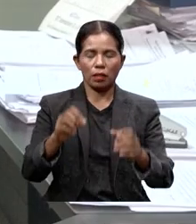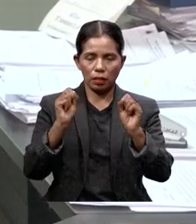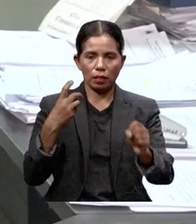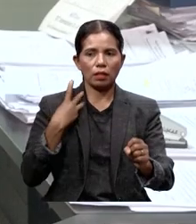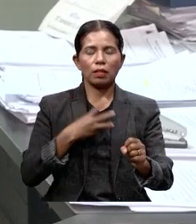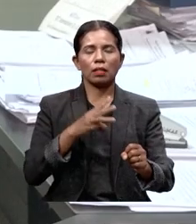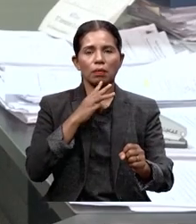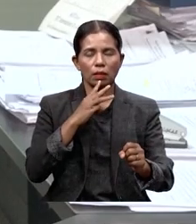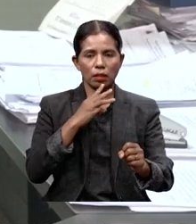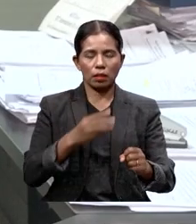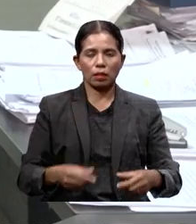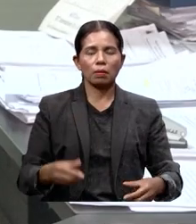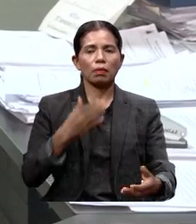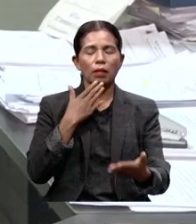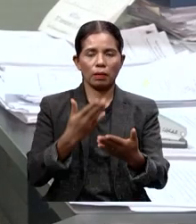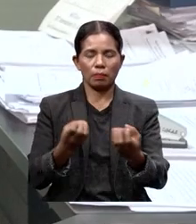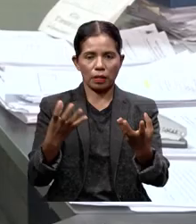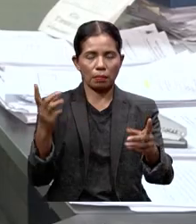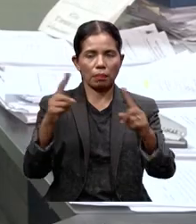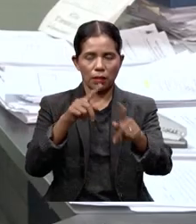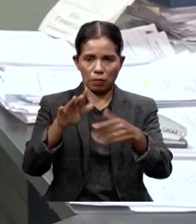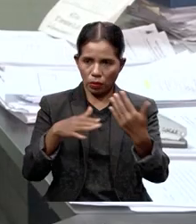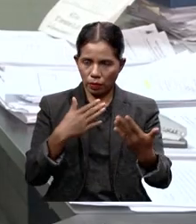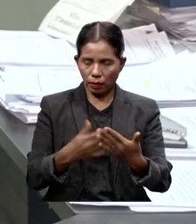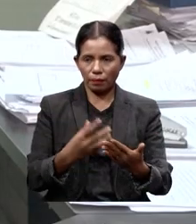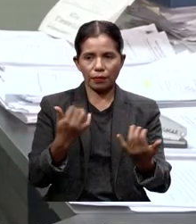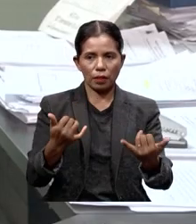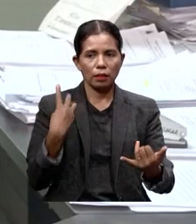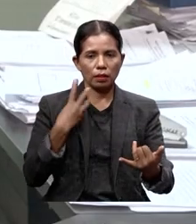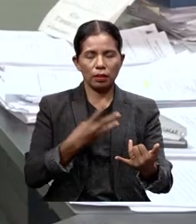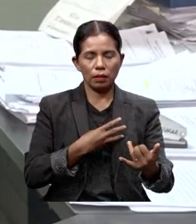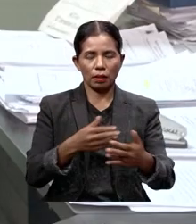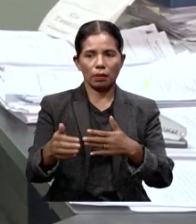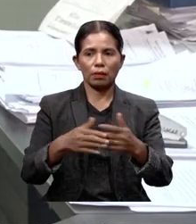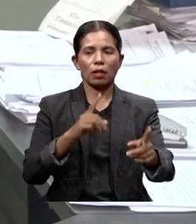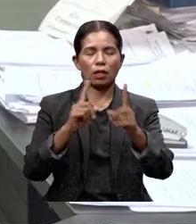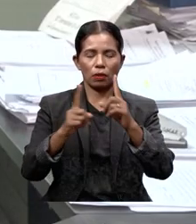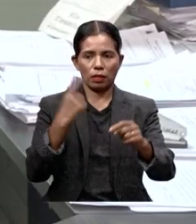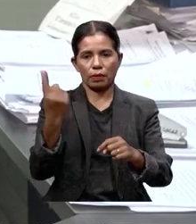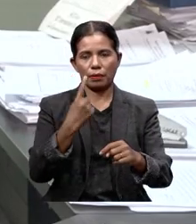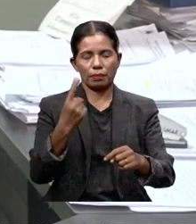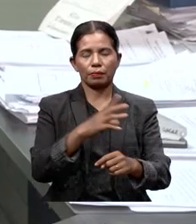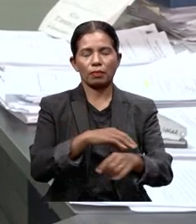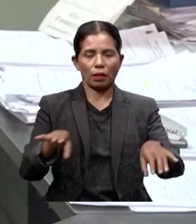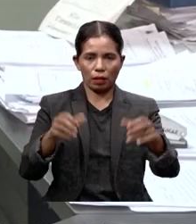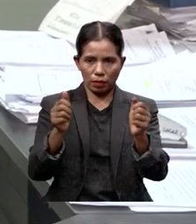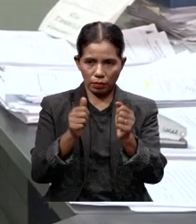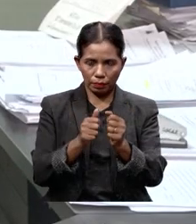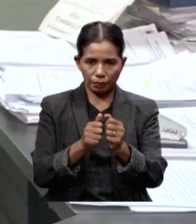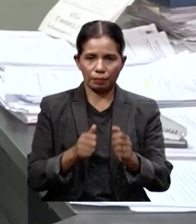bem e bele suficiente bem mal tudo e de falei tá uma canessa ita bye bye inculi lit cada sistema né